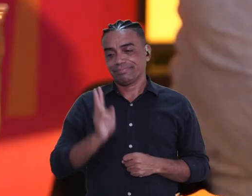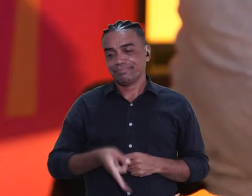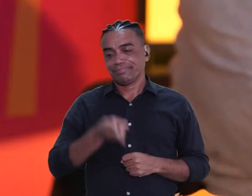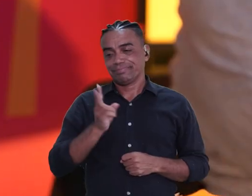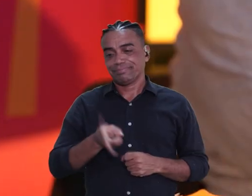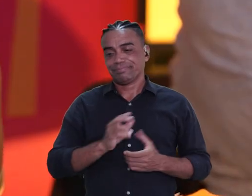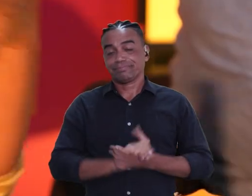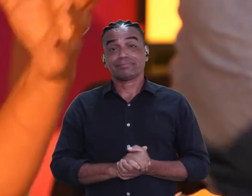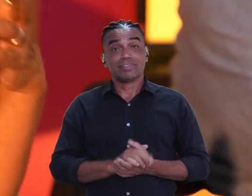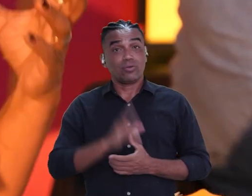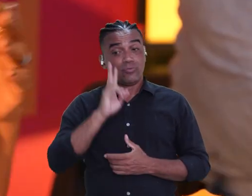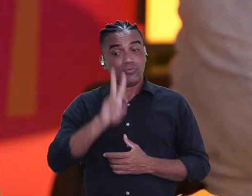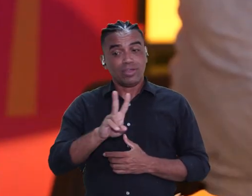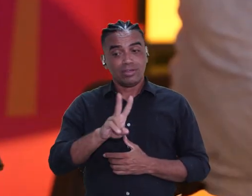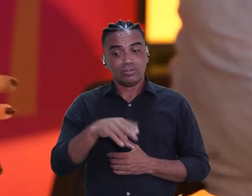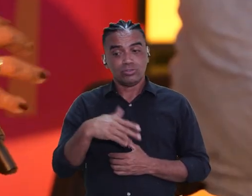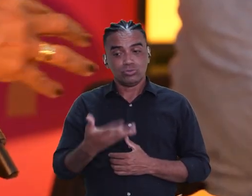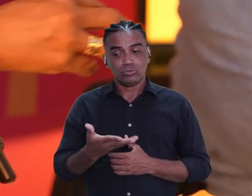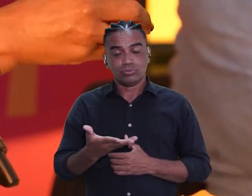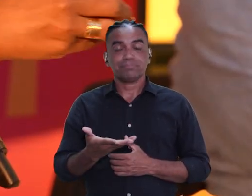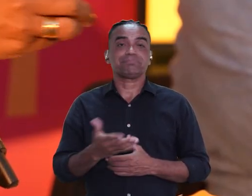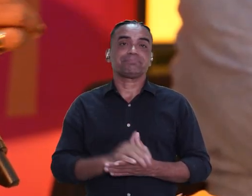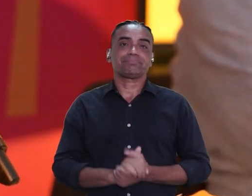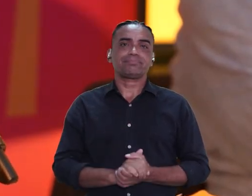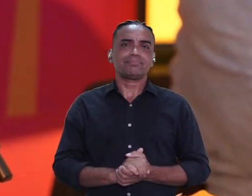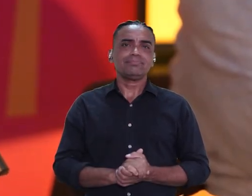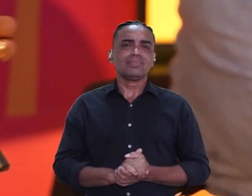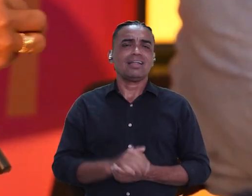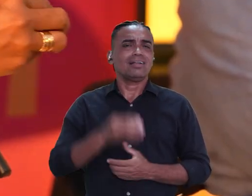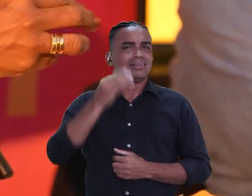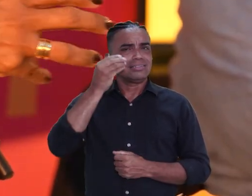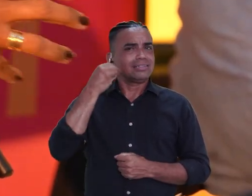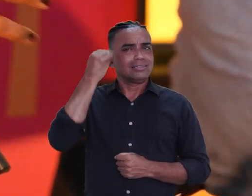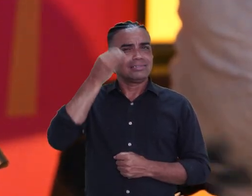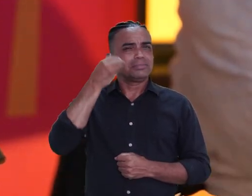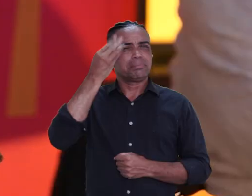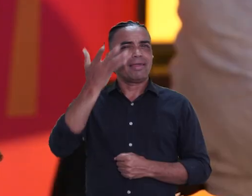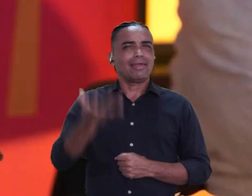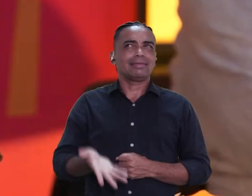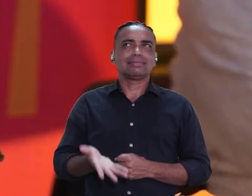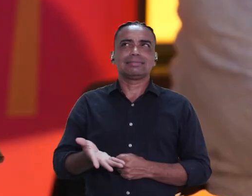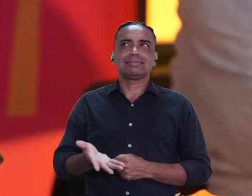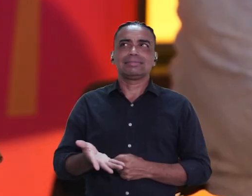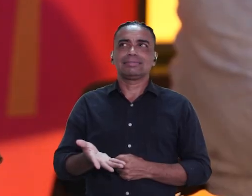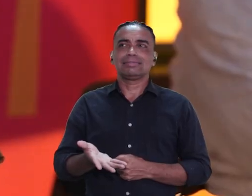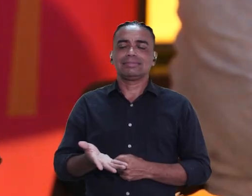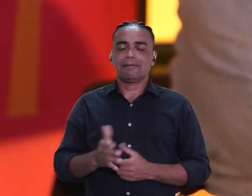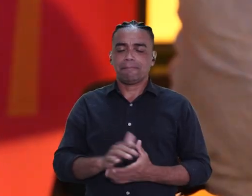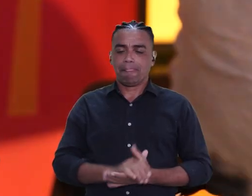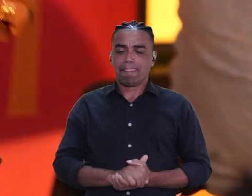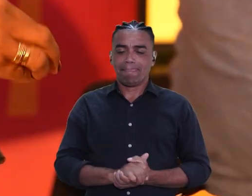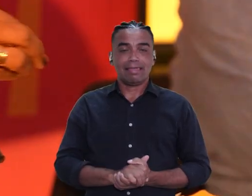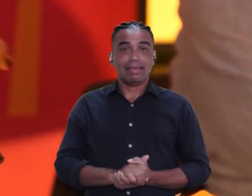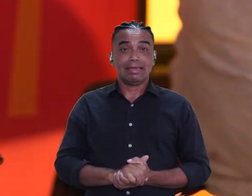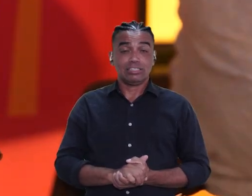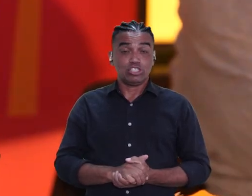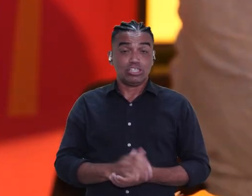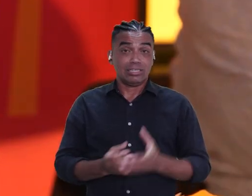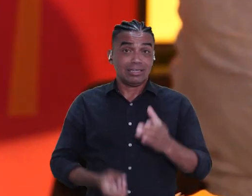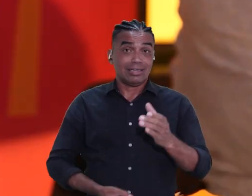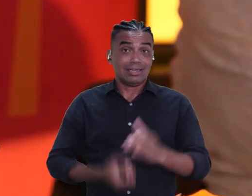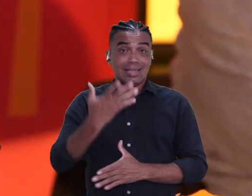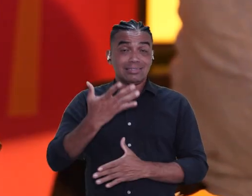né? Eu vejo muito a experiência de criação